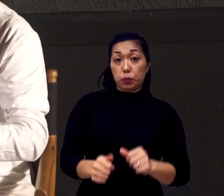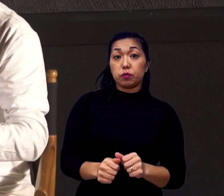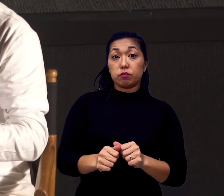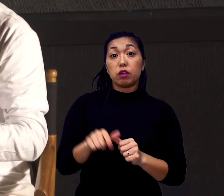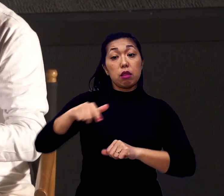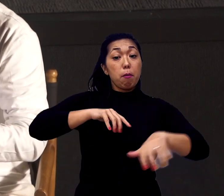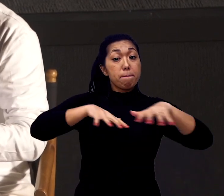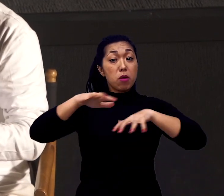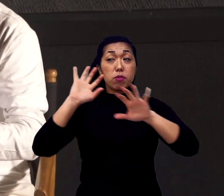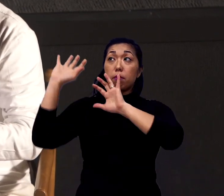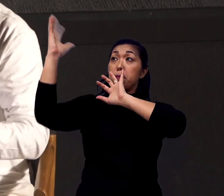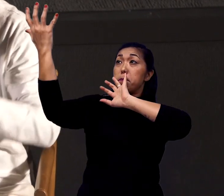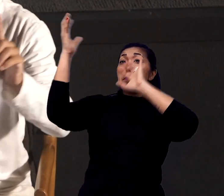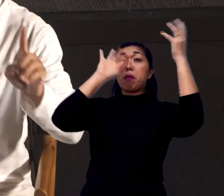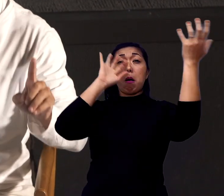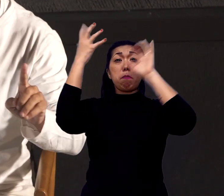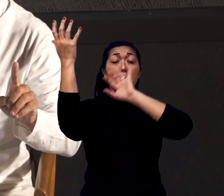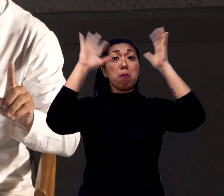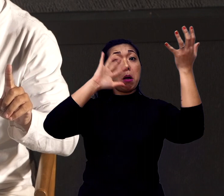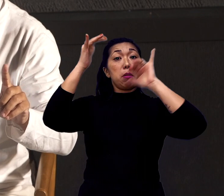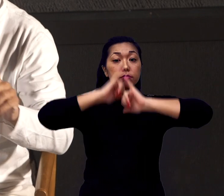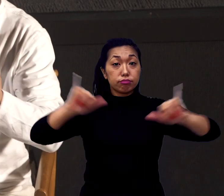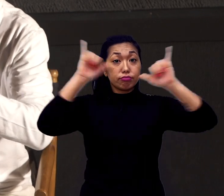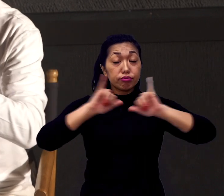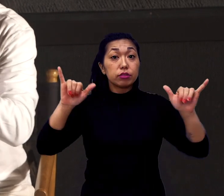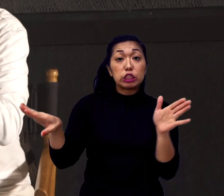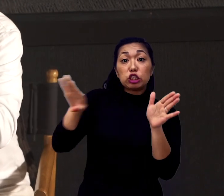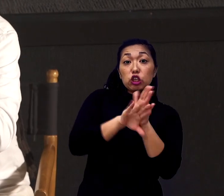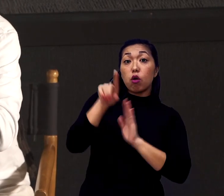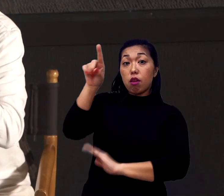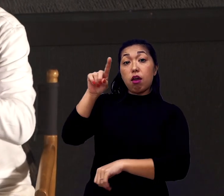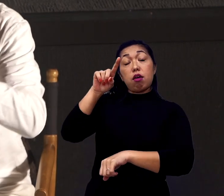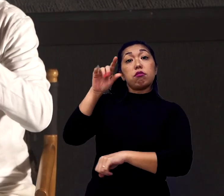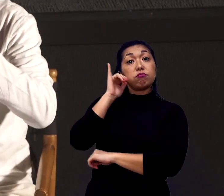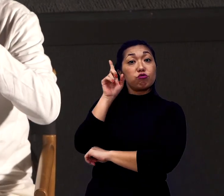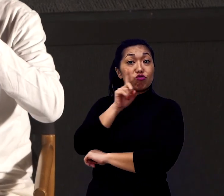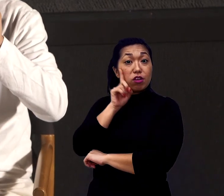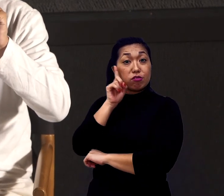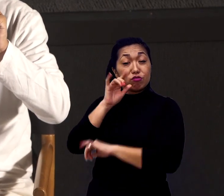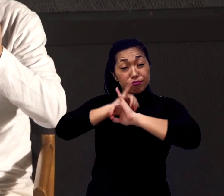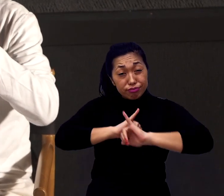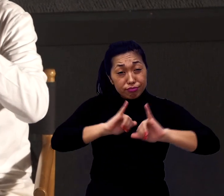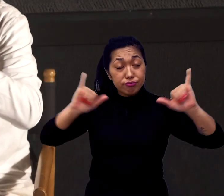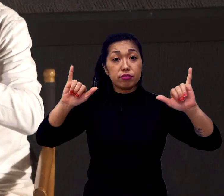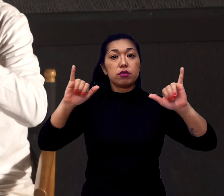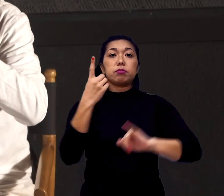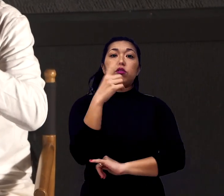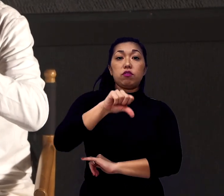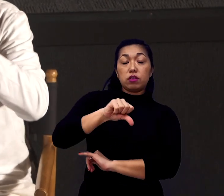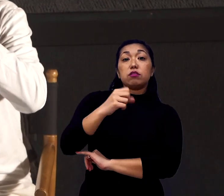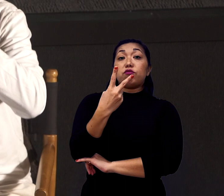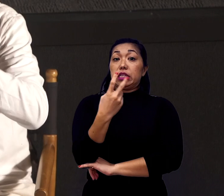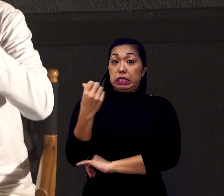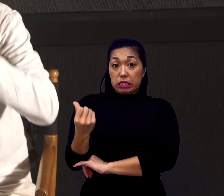que emitiu alertas, que chegou aos Estados Unidos em 1926, dizendo que precisava que o Atlântico